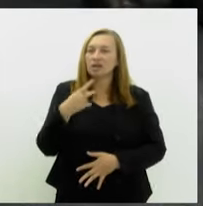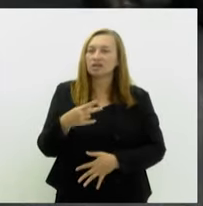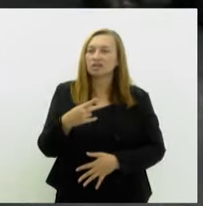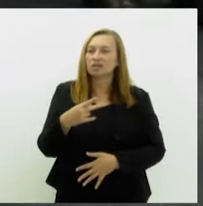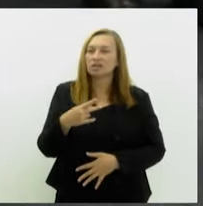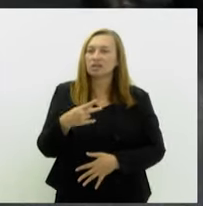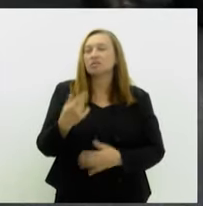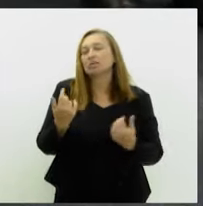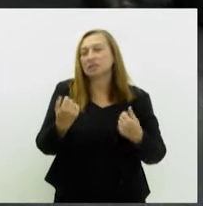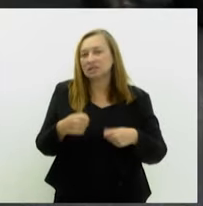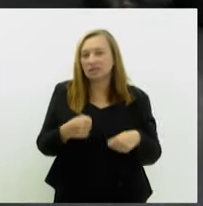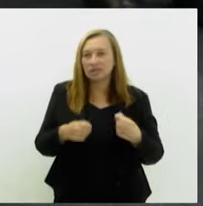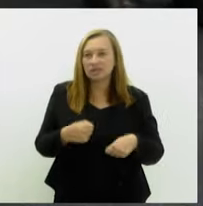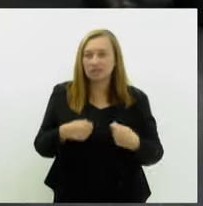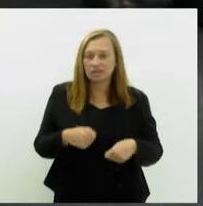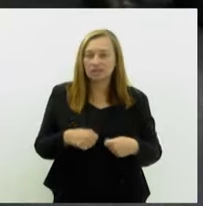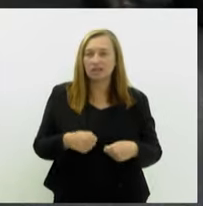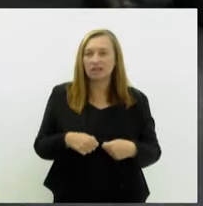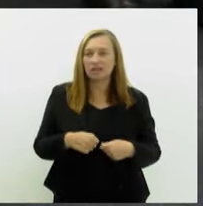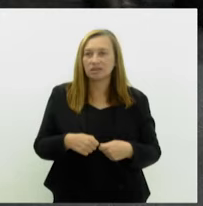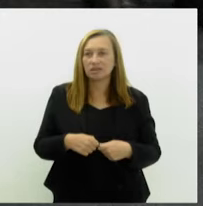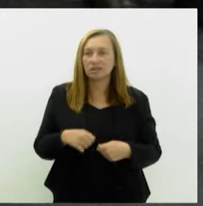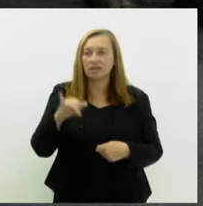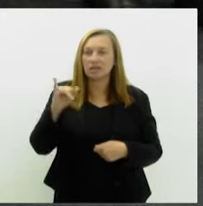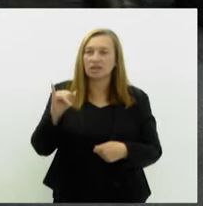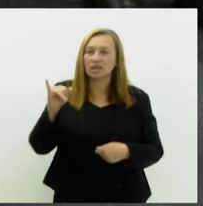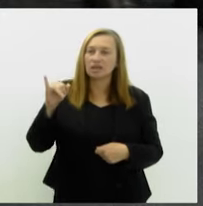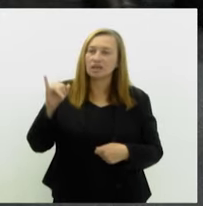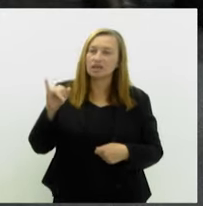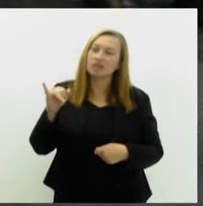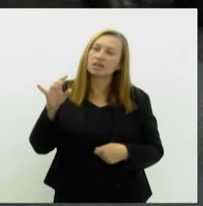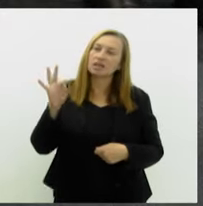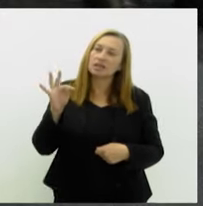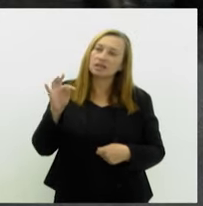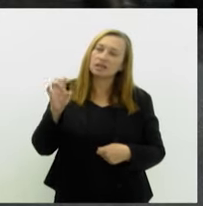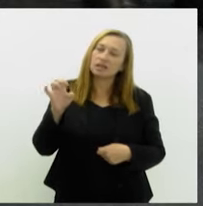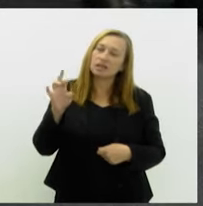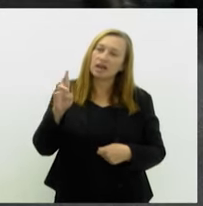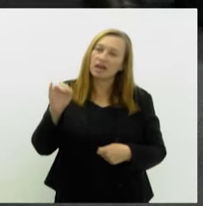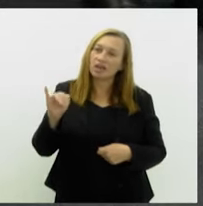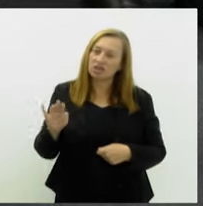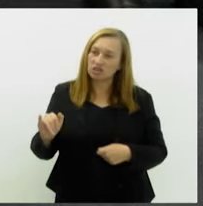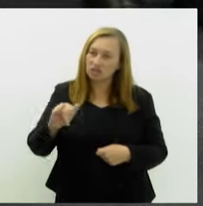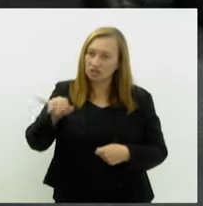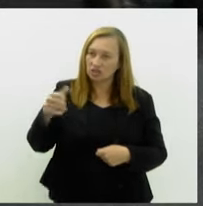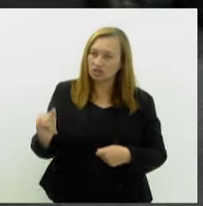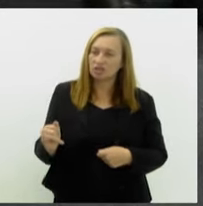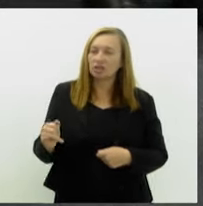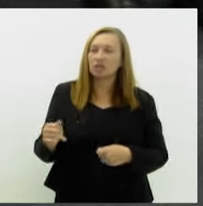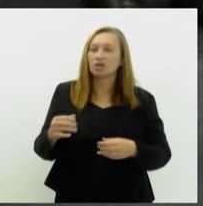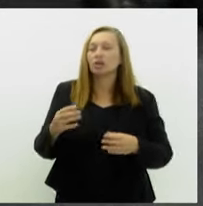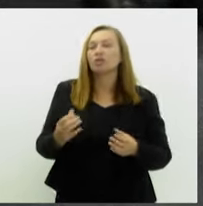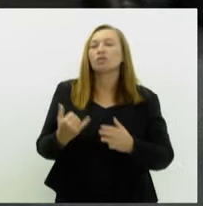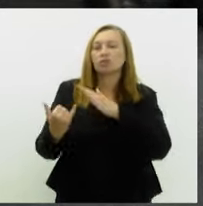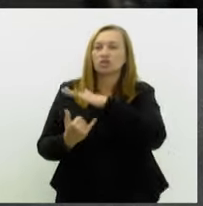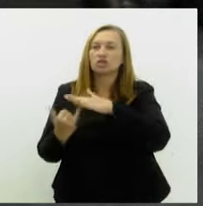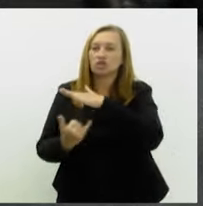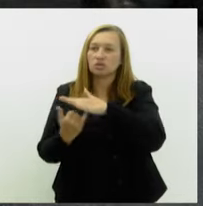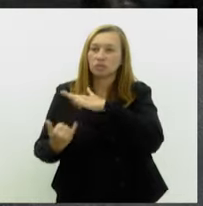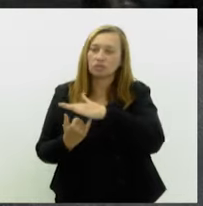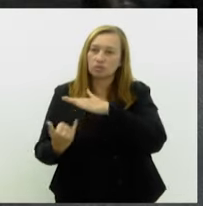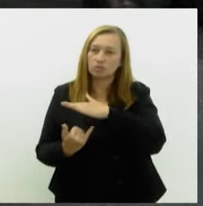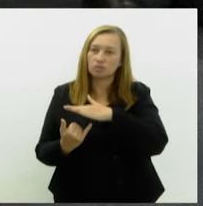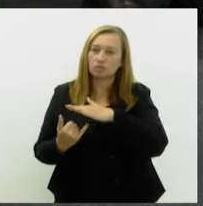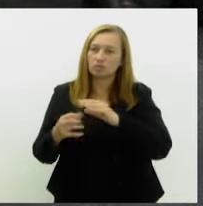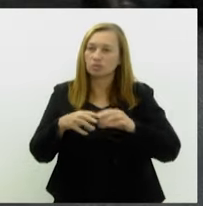uma necessidade de oxigenação do ITERGE fundamental. O Instituto de Titulação de Terras é responsável,